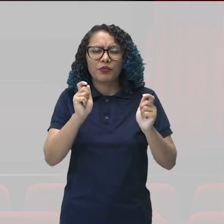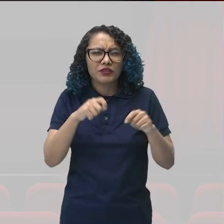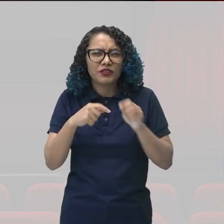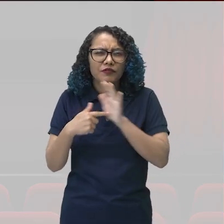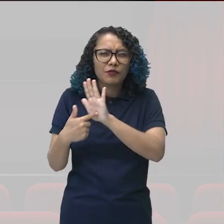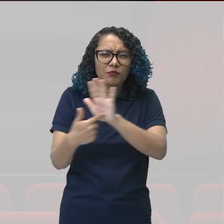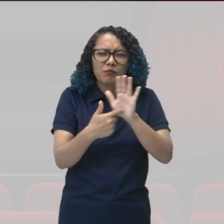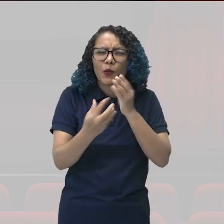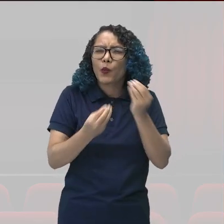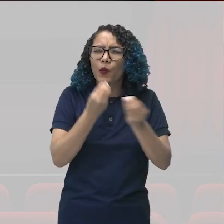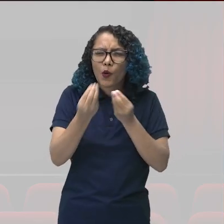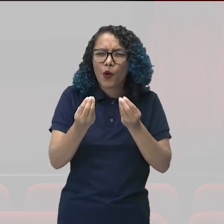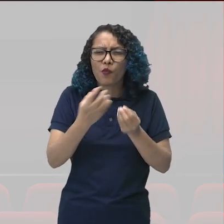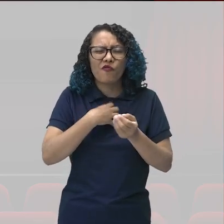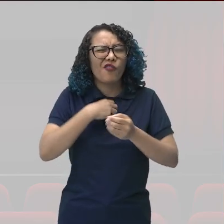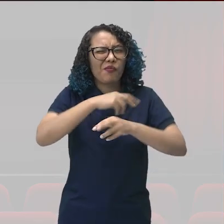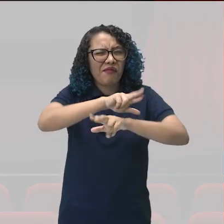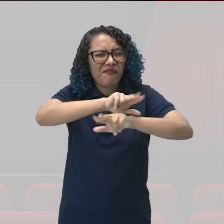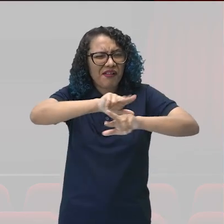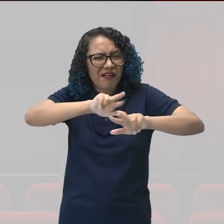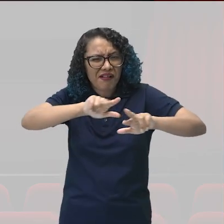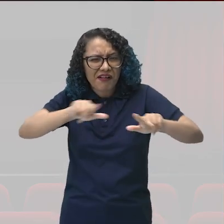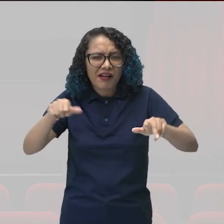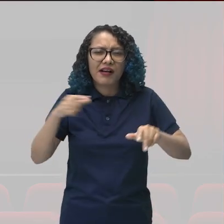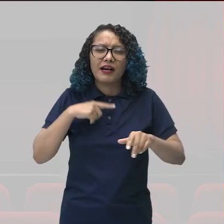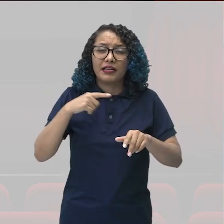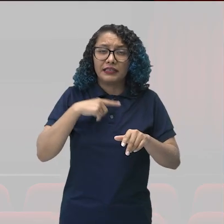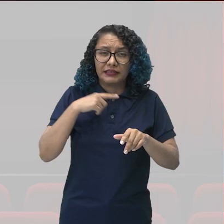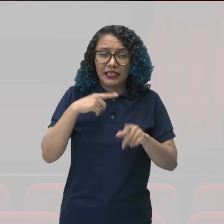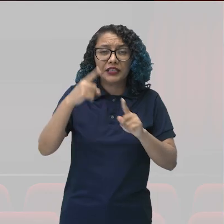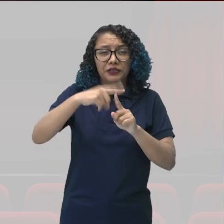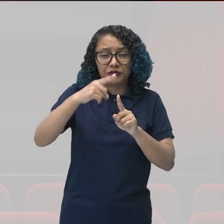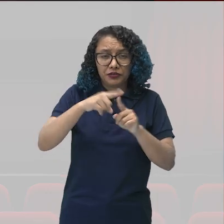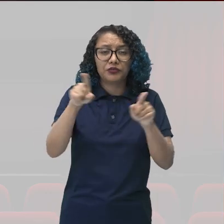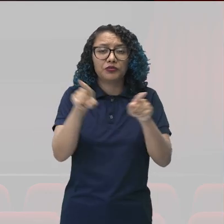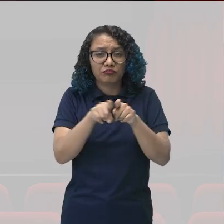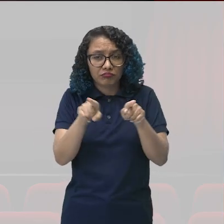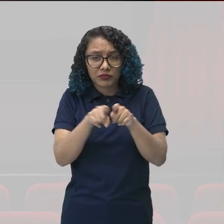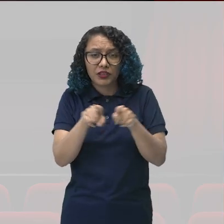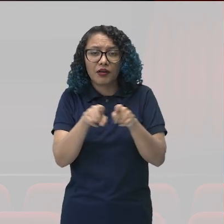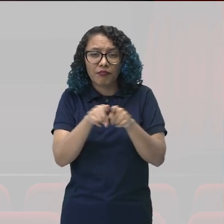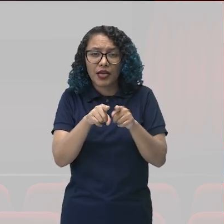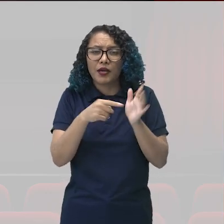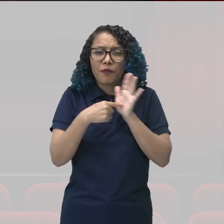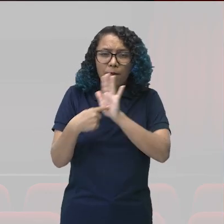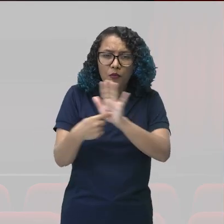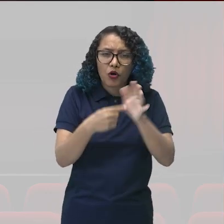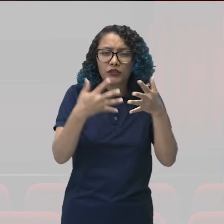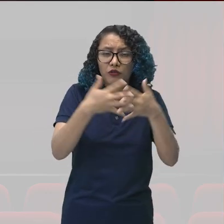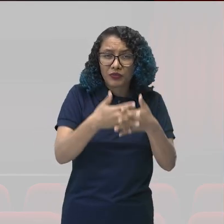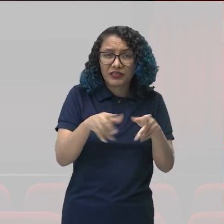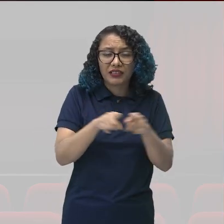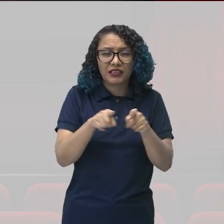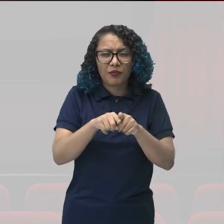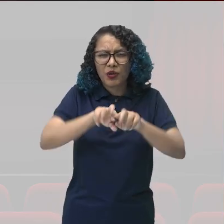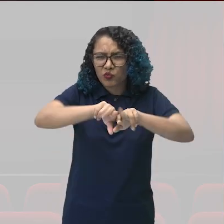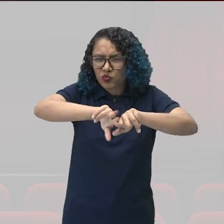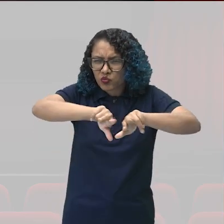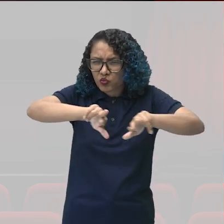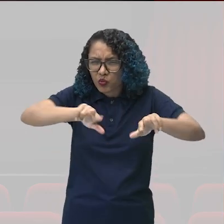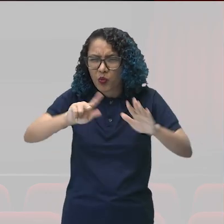através de uma variedade de formas, estilos e gêneros que revelam as complexidades e riquezas